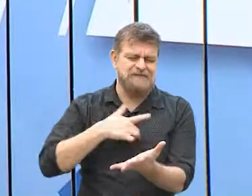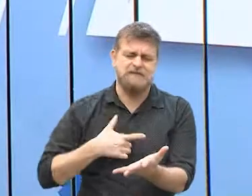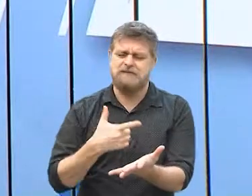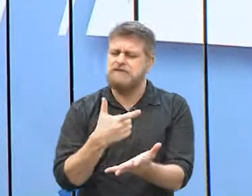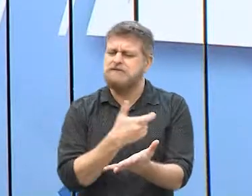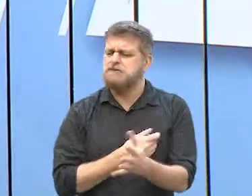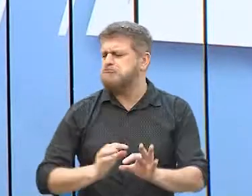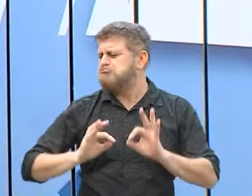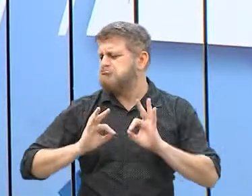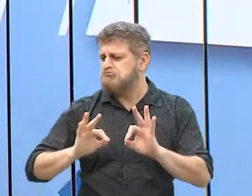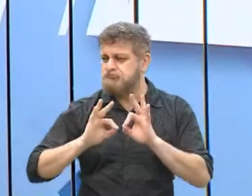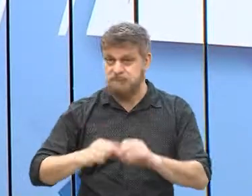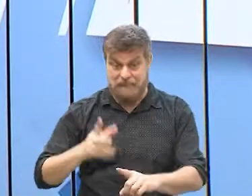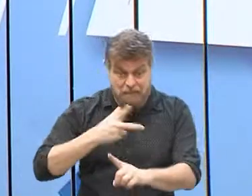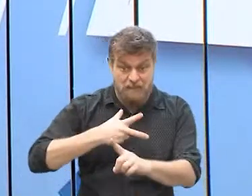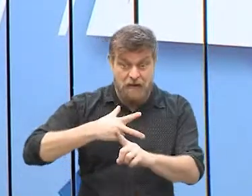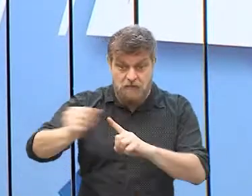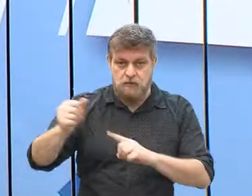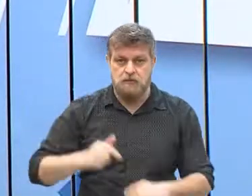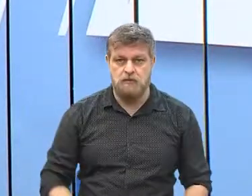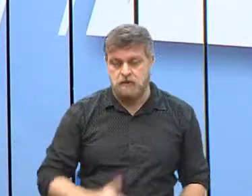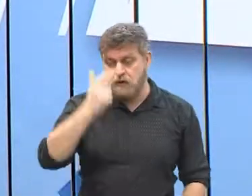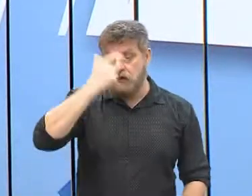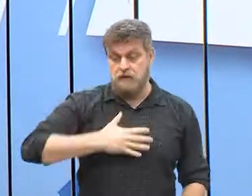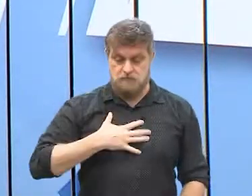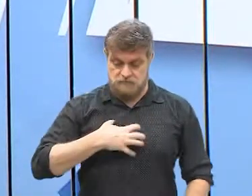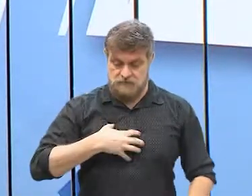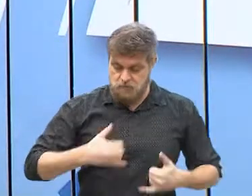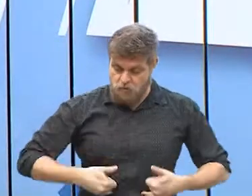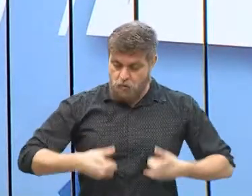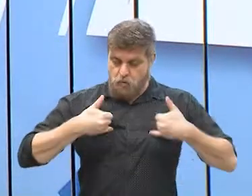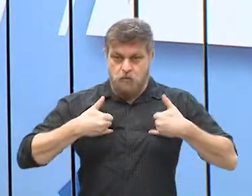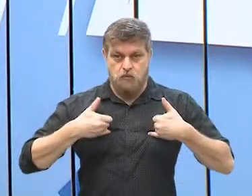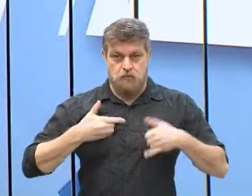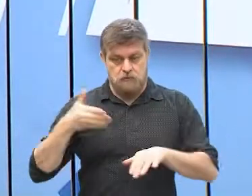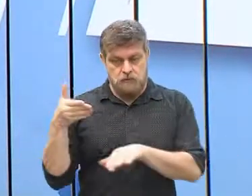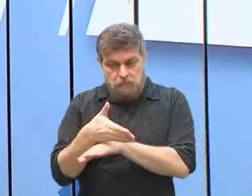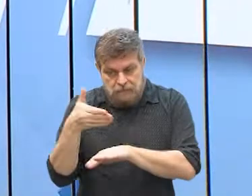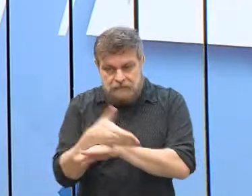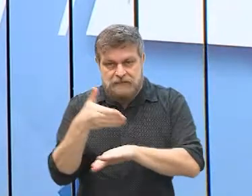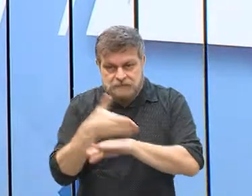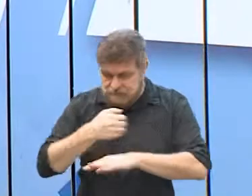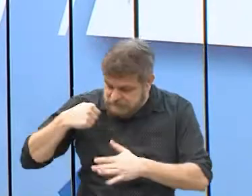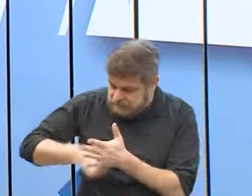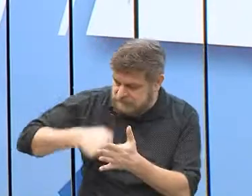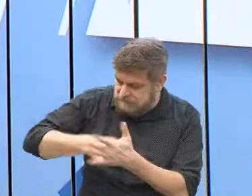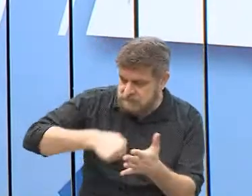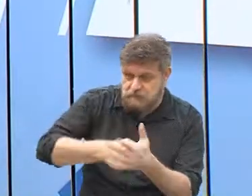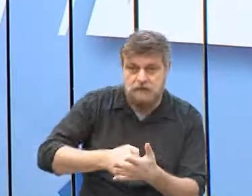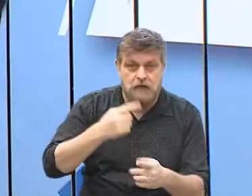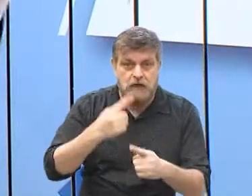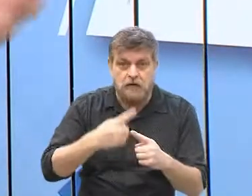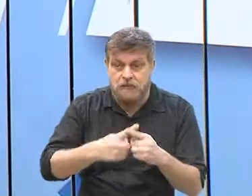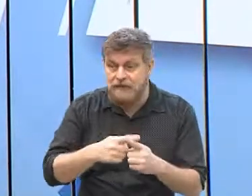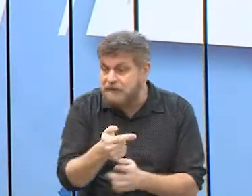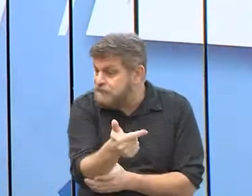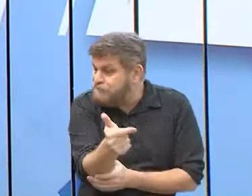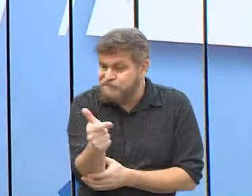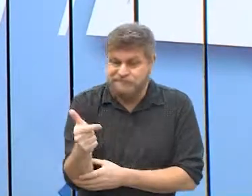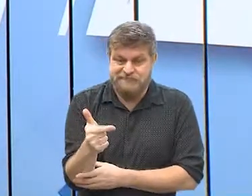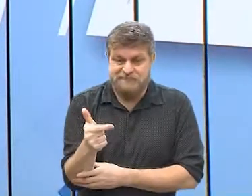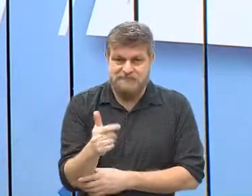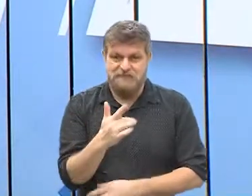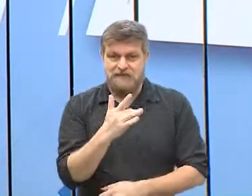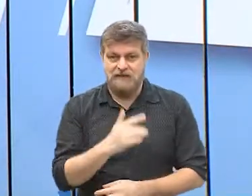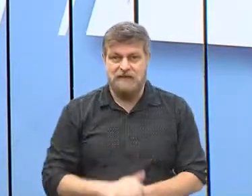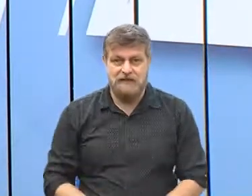do Bassoli é alguma das coisas que eu me orgulho de ter participado da luta, porque era algo que não estava no radar da